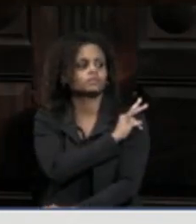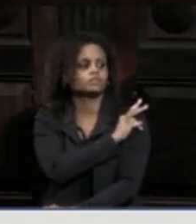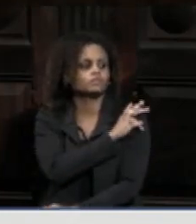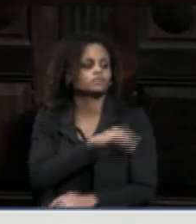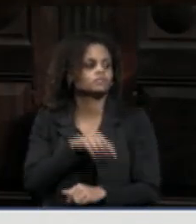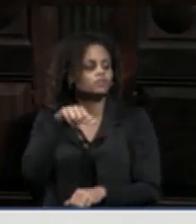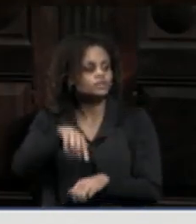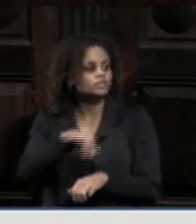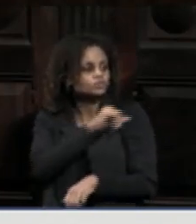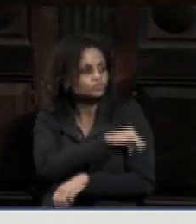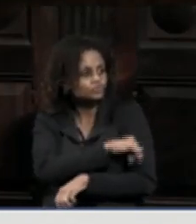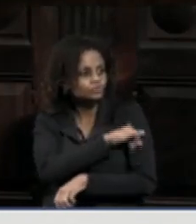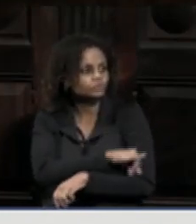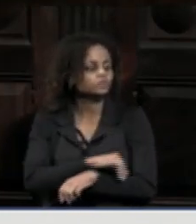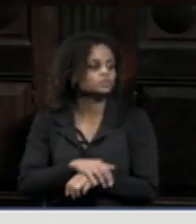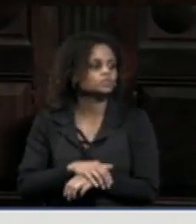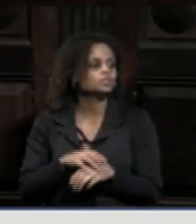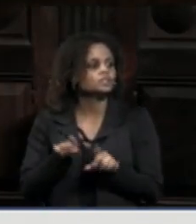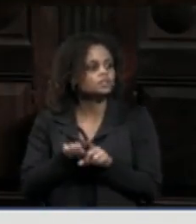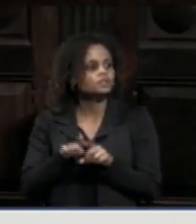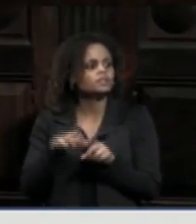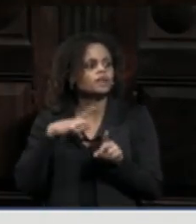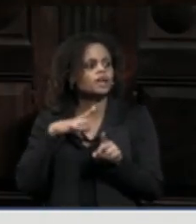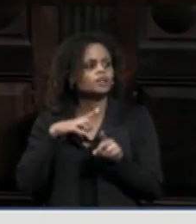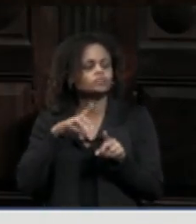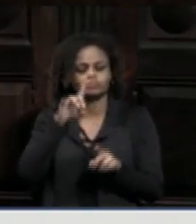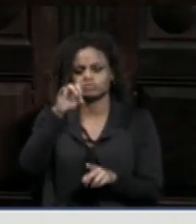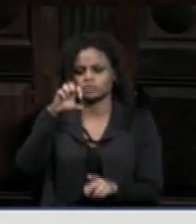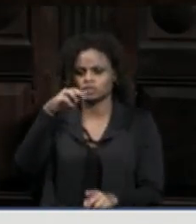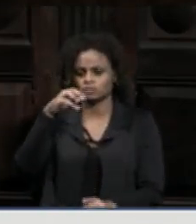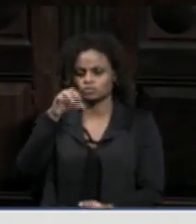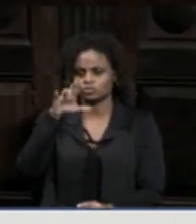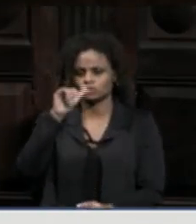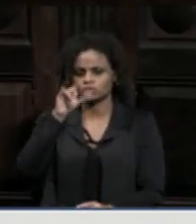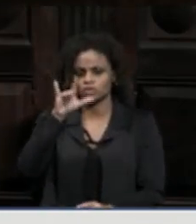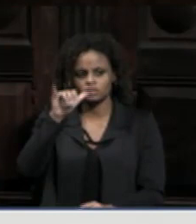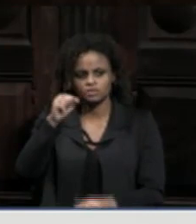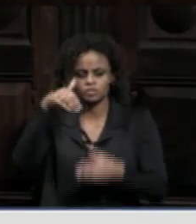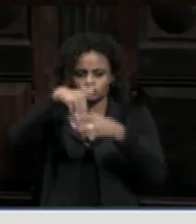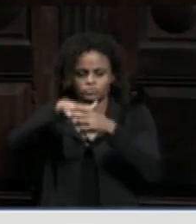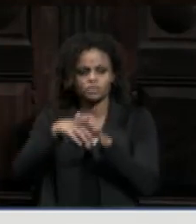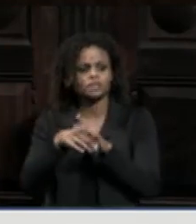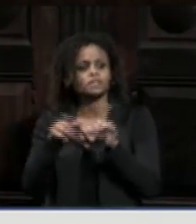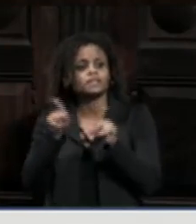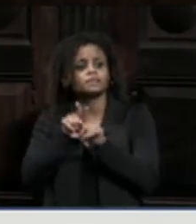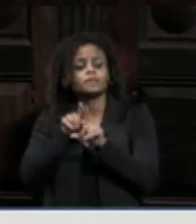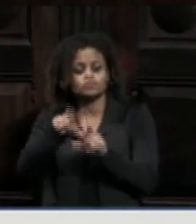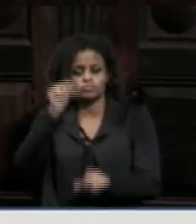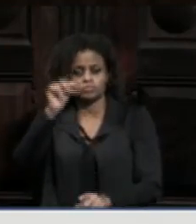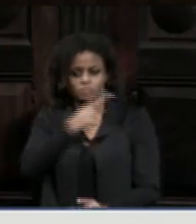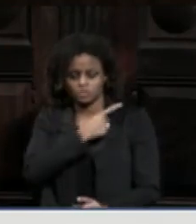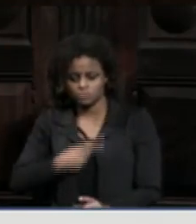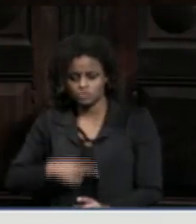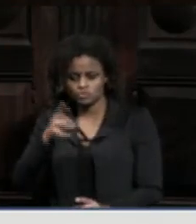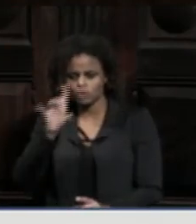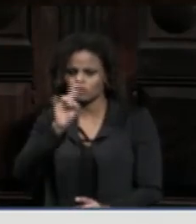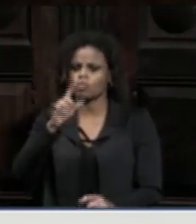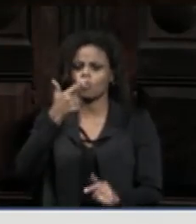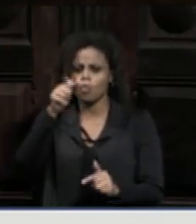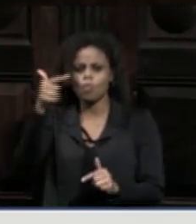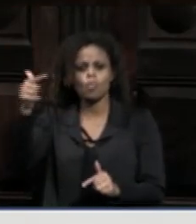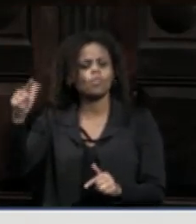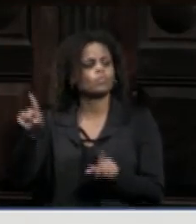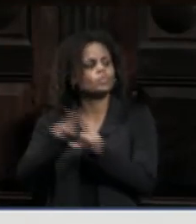regionais organizados, com democracia interna, elegendo não apenas seu presidente, mas os dirigentes desses polos regionais, à semelhança do